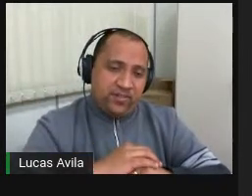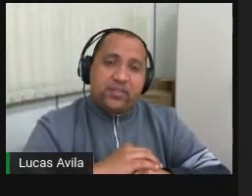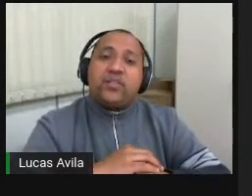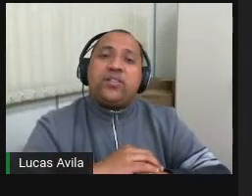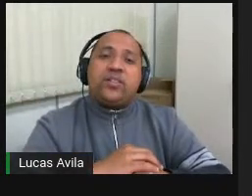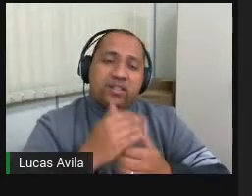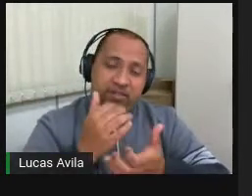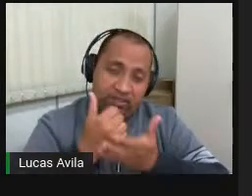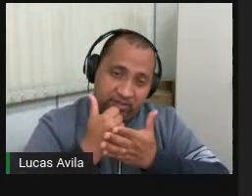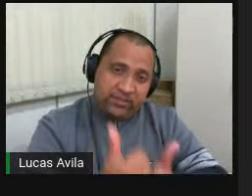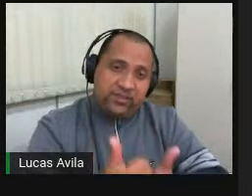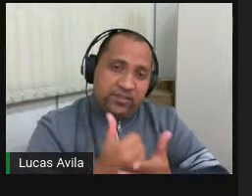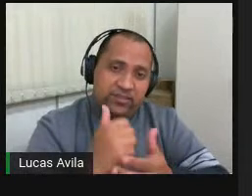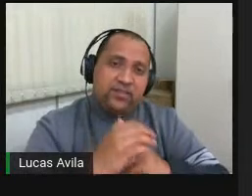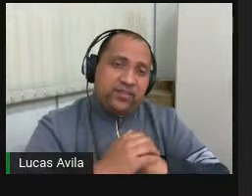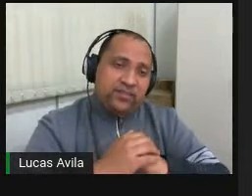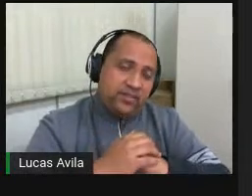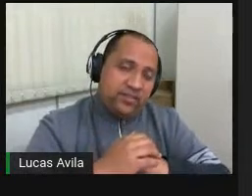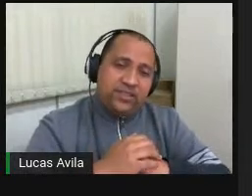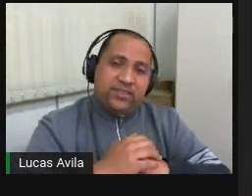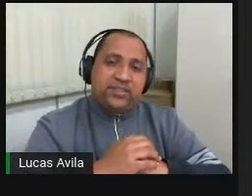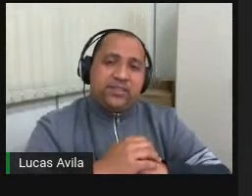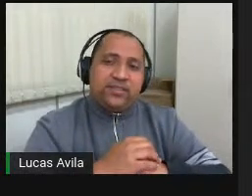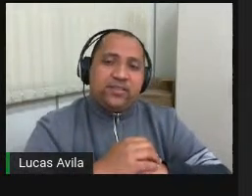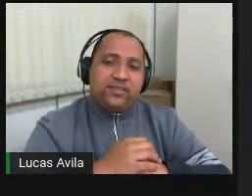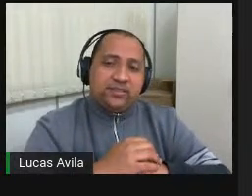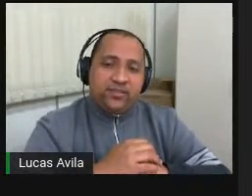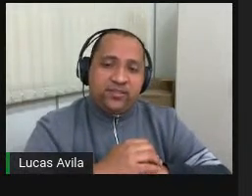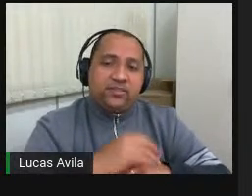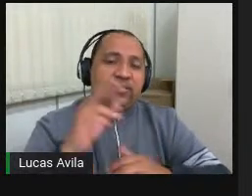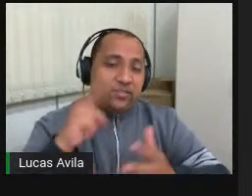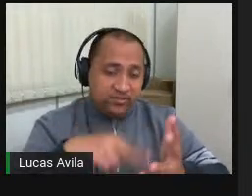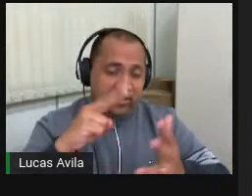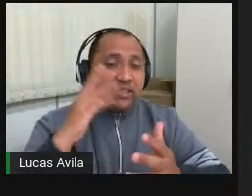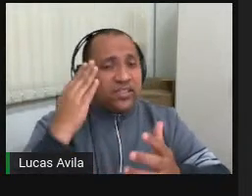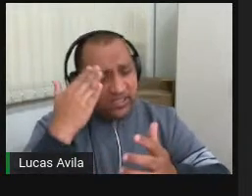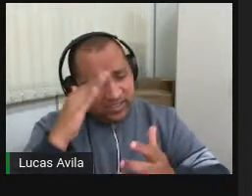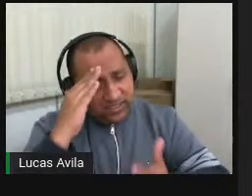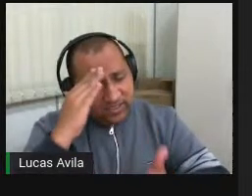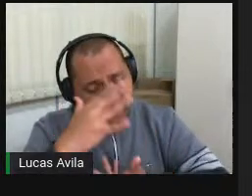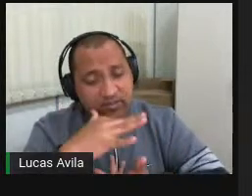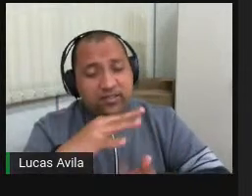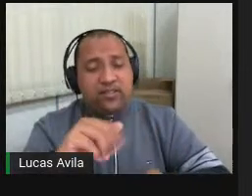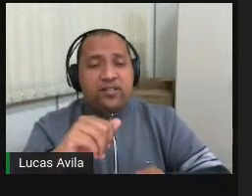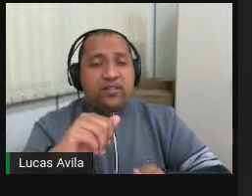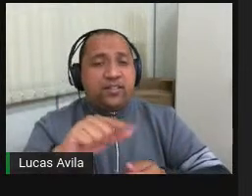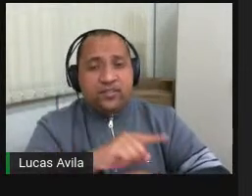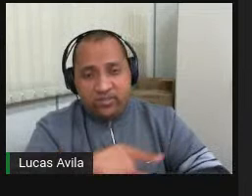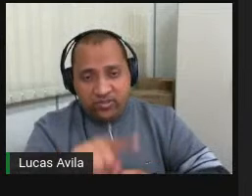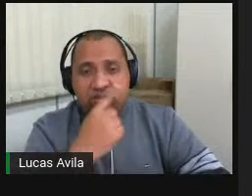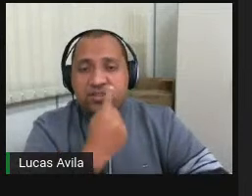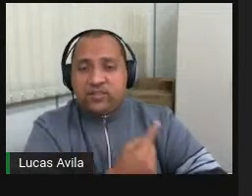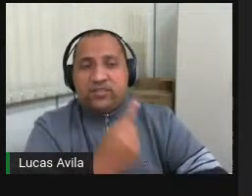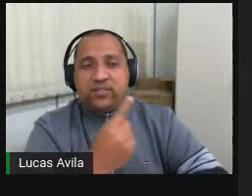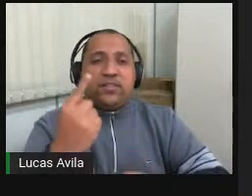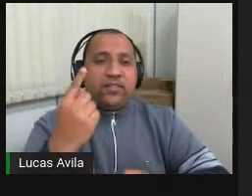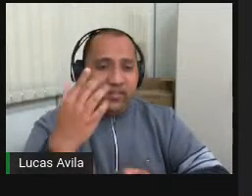auxiliar na leitura do mundo, para que cada um saiba qual